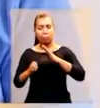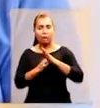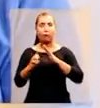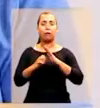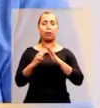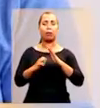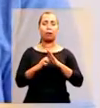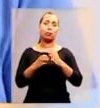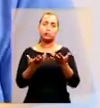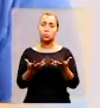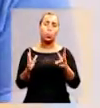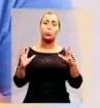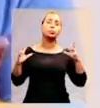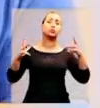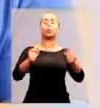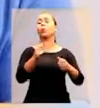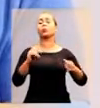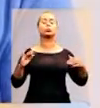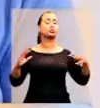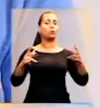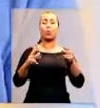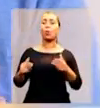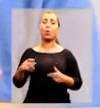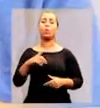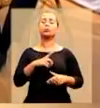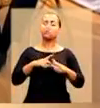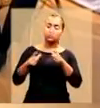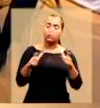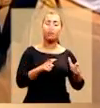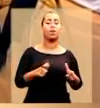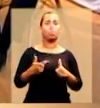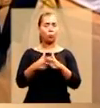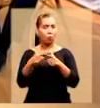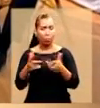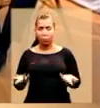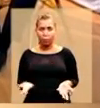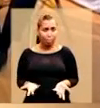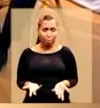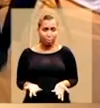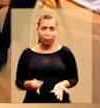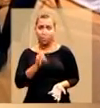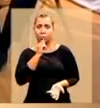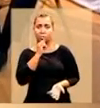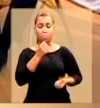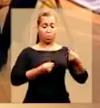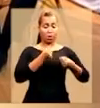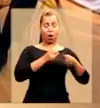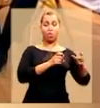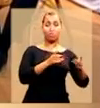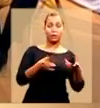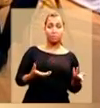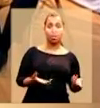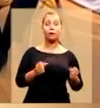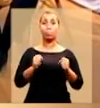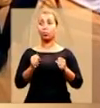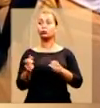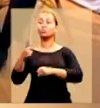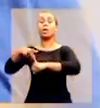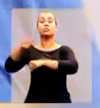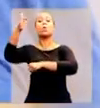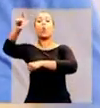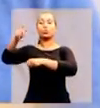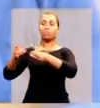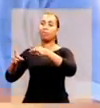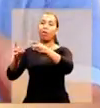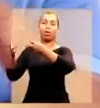industriais na relação cultural, como todas as atividades têm. Né? Assim, para a gente poder vender automóvel, a gente vende automóvel estrangeiro.